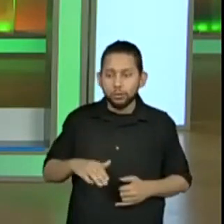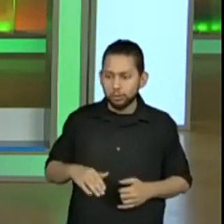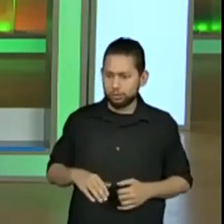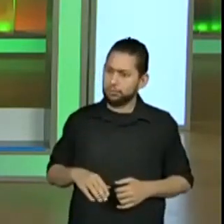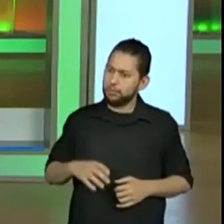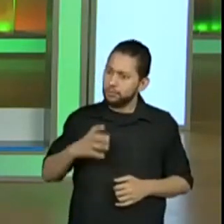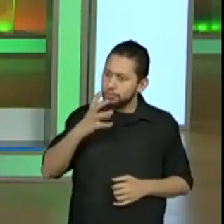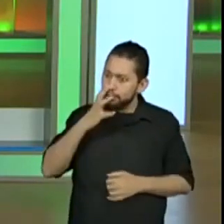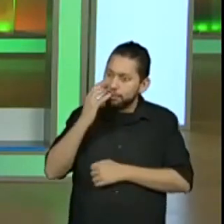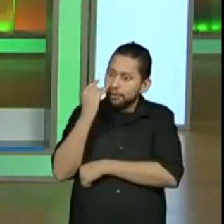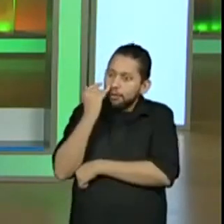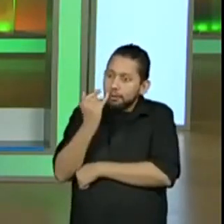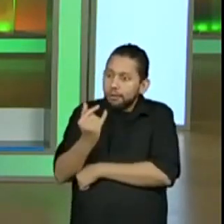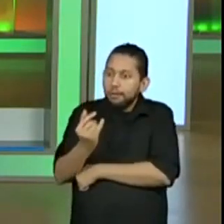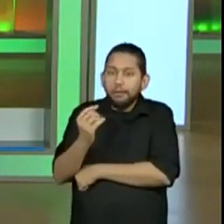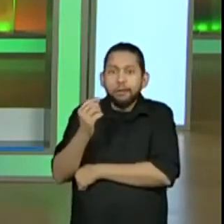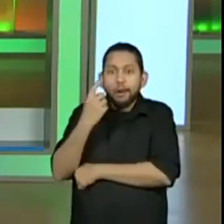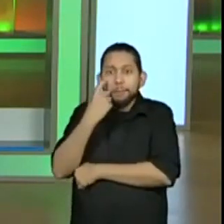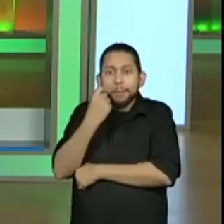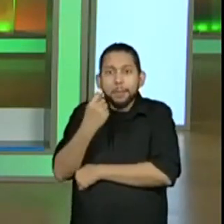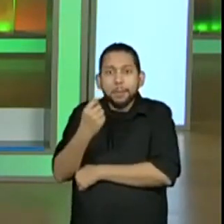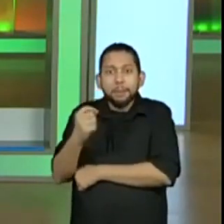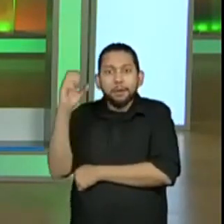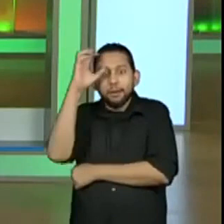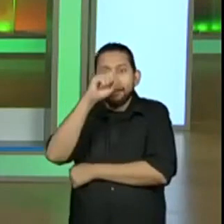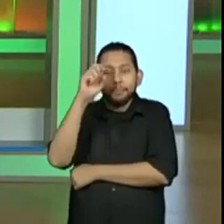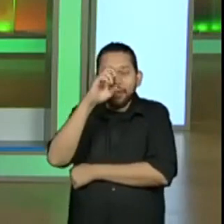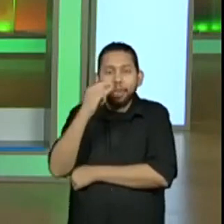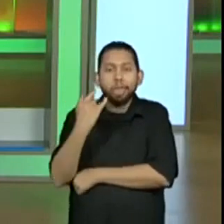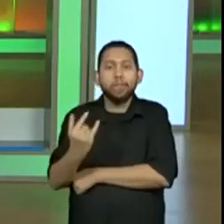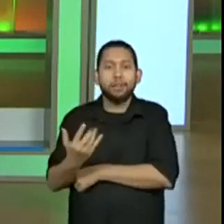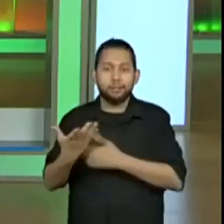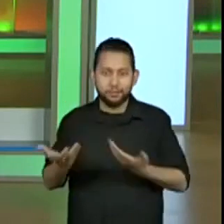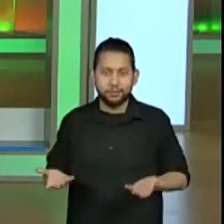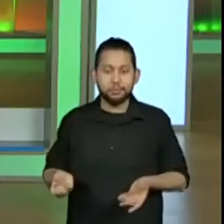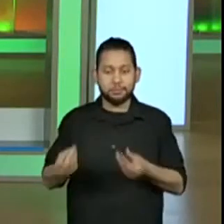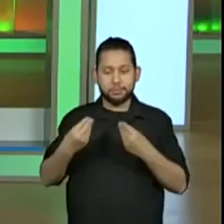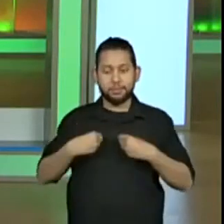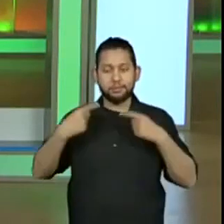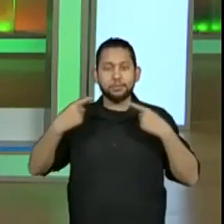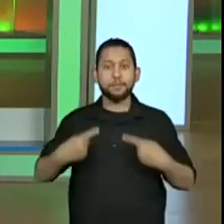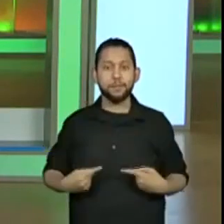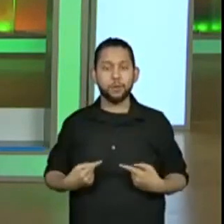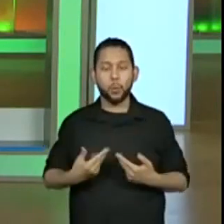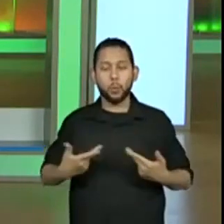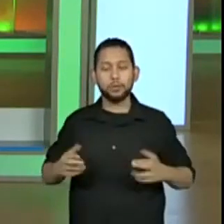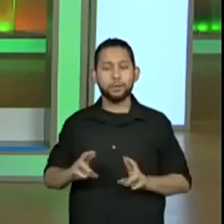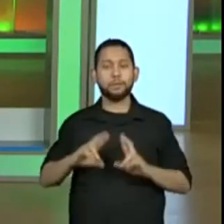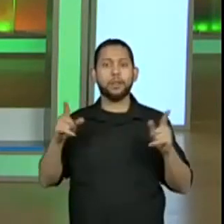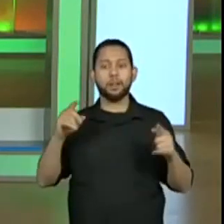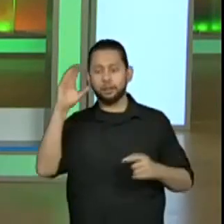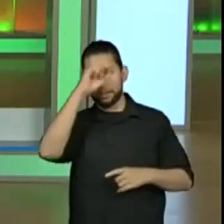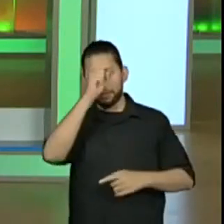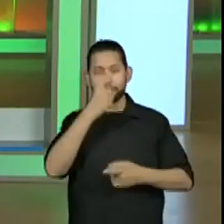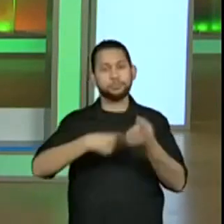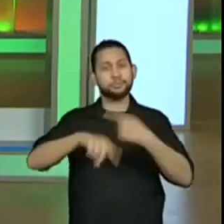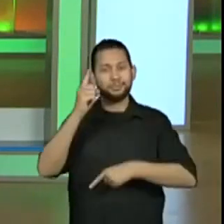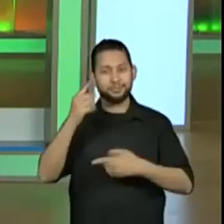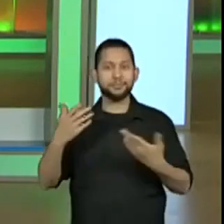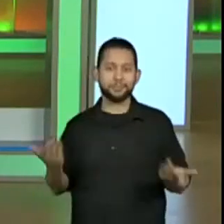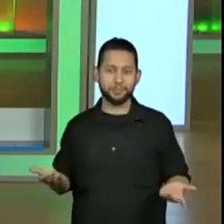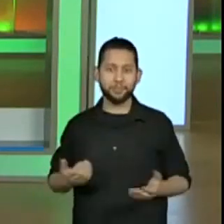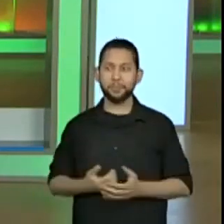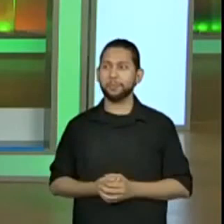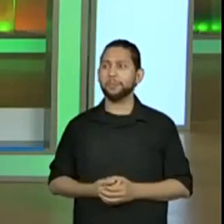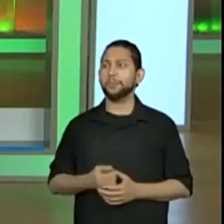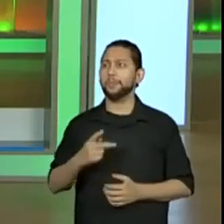aqui, tá? A gente acaba sempre... O desafio. É, trazendo algum desafio, isso. Alguma coisa mais diferente para a nossa aula, né? Olha, a